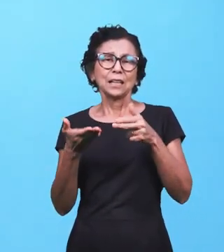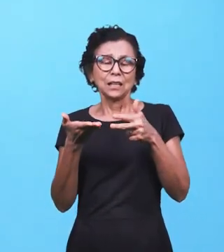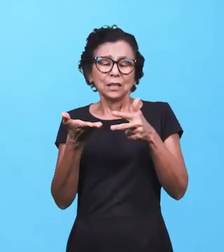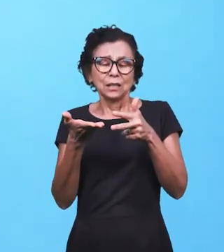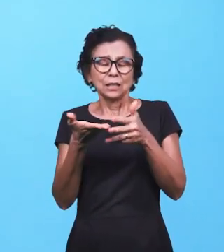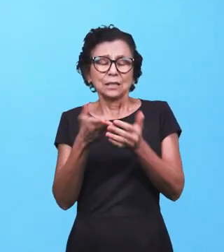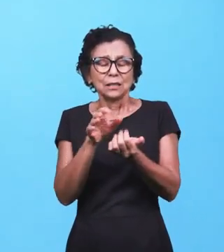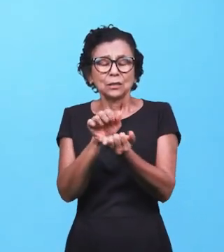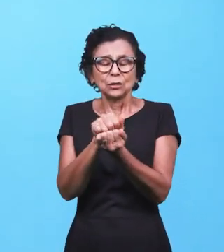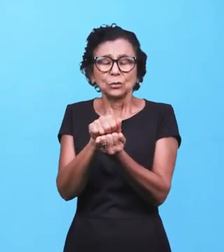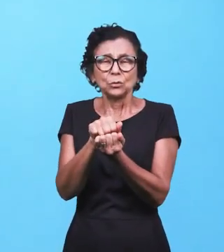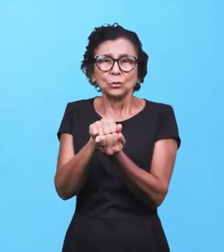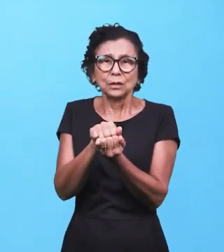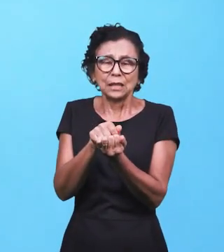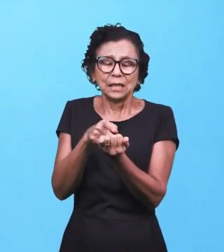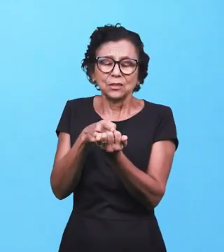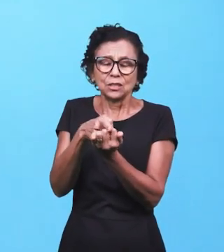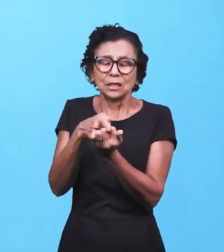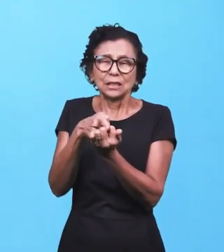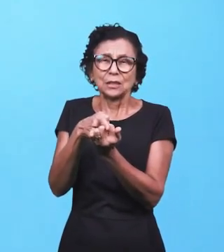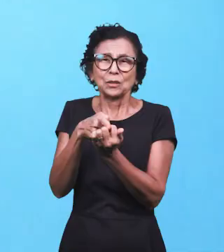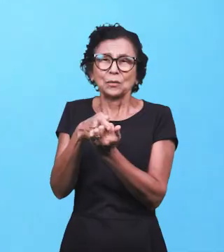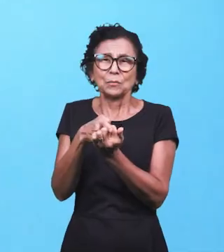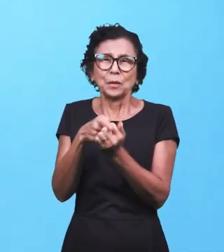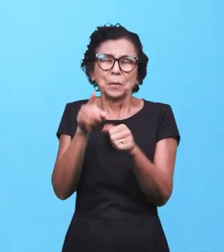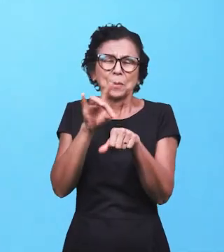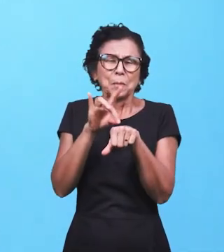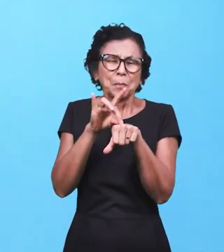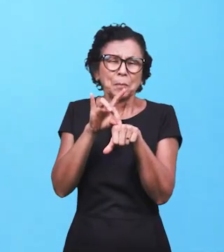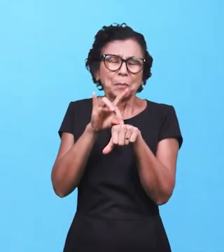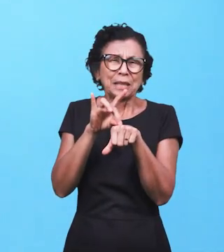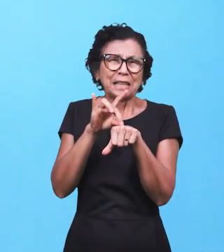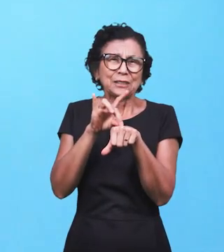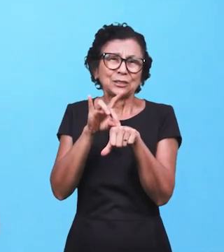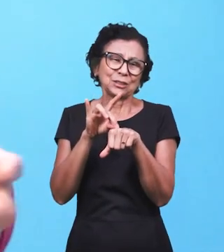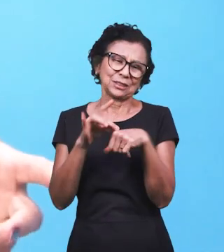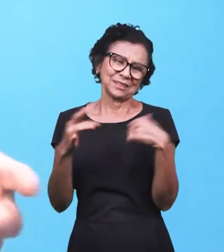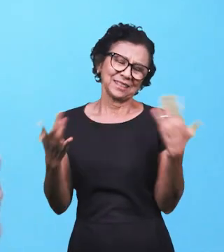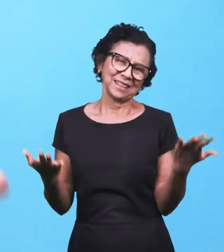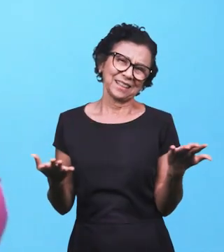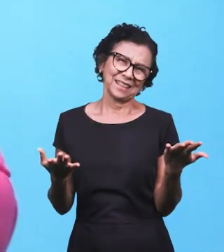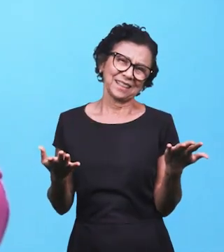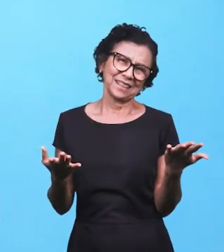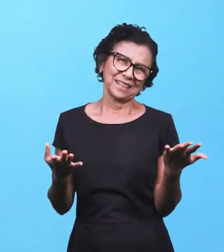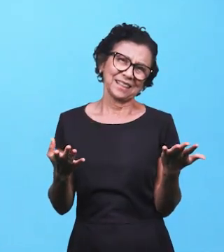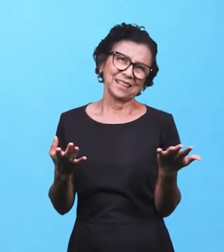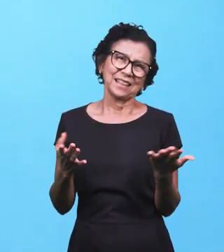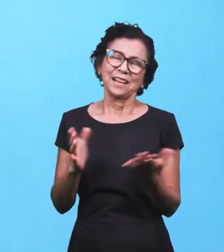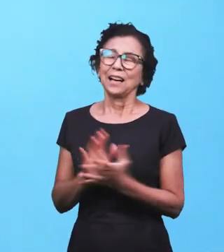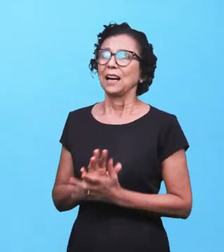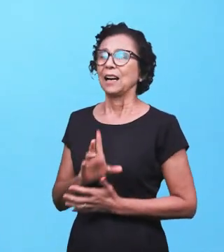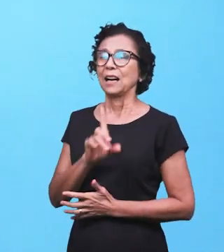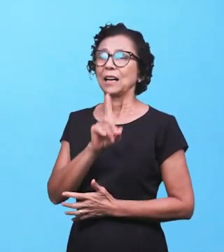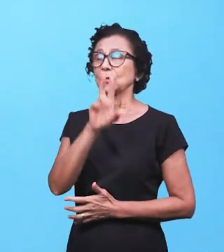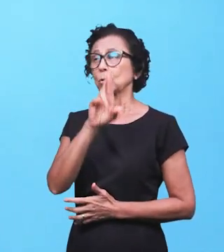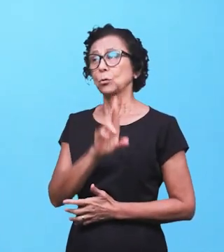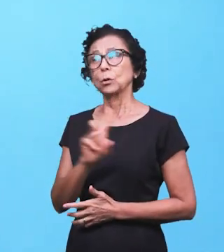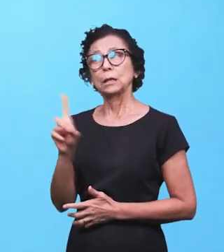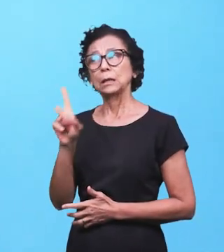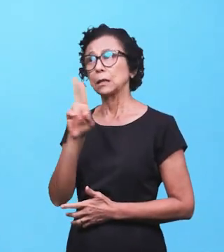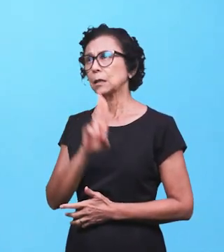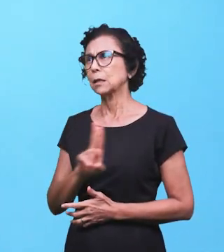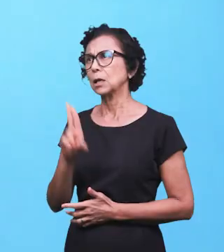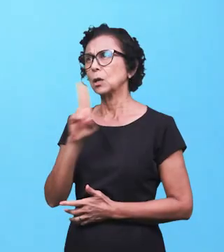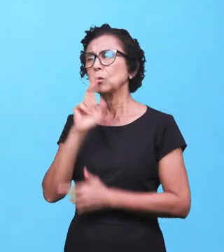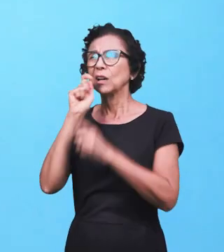complexo porque o paciente não vê aquela cárie, porque não usa o fio dental. E muita gente fala, ah, doutora, eu não uso porque quando eu vou passar minha